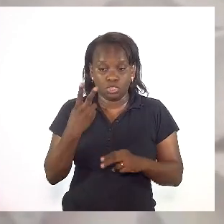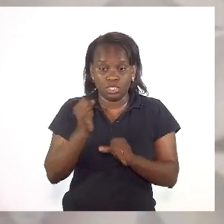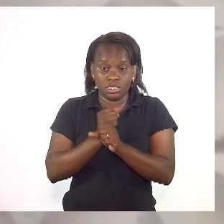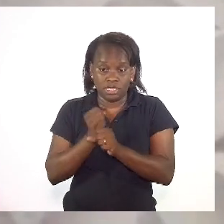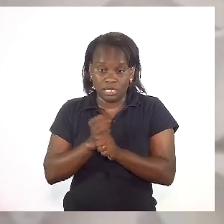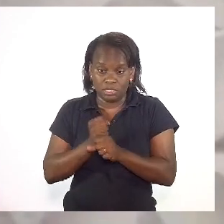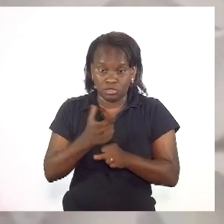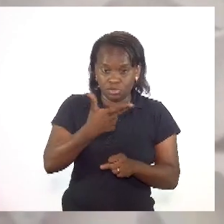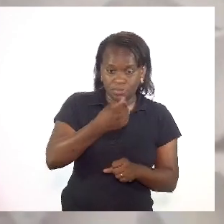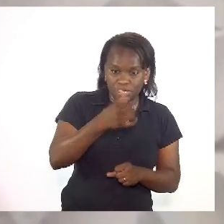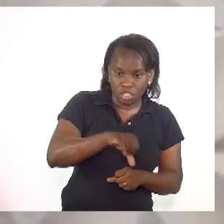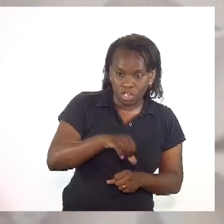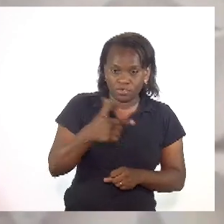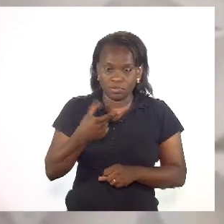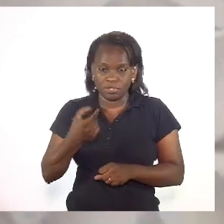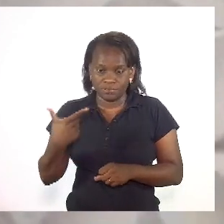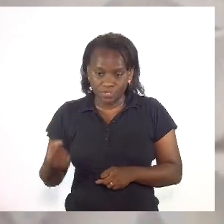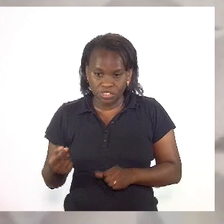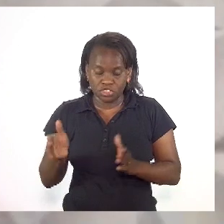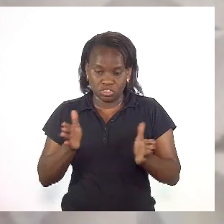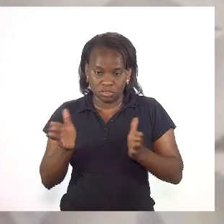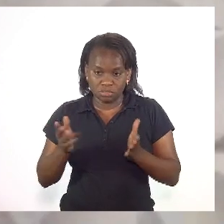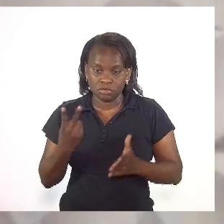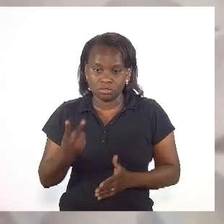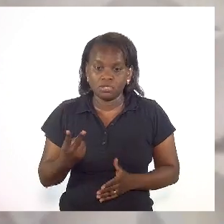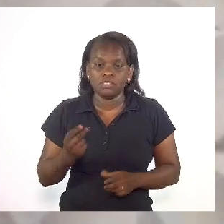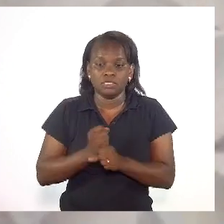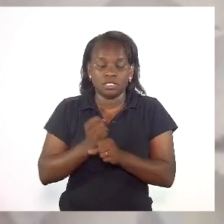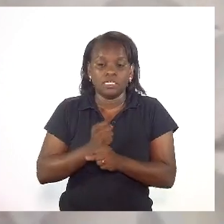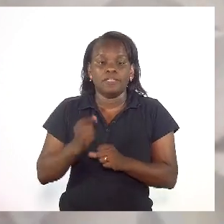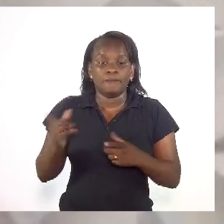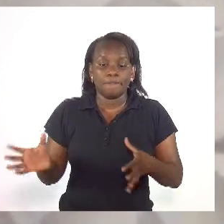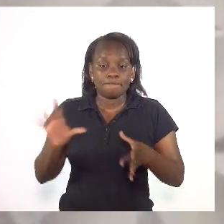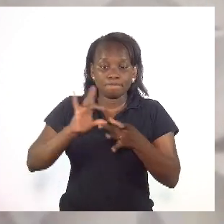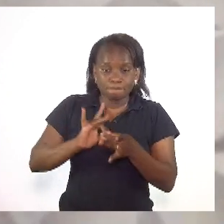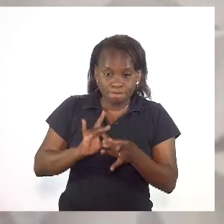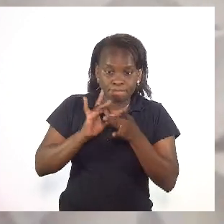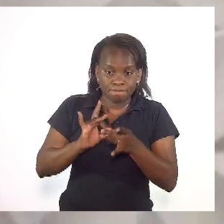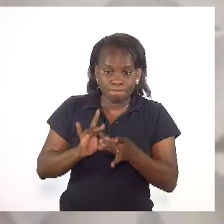anos, 2019 e 2020, estão vinculados,